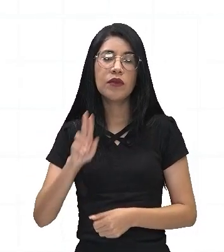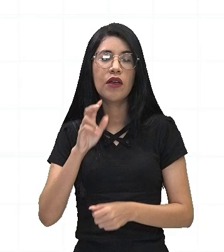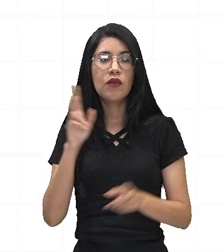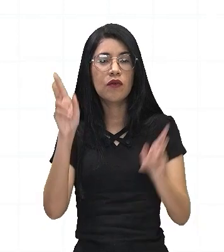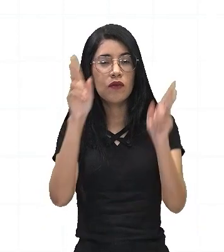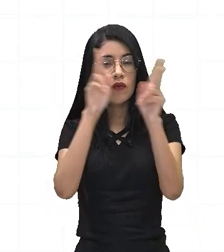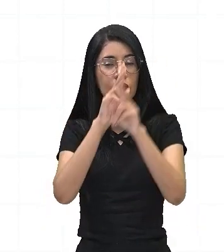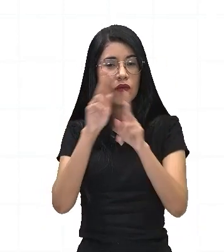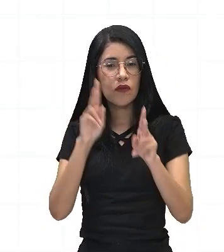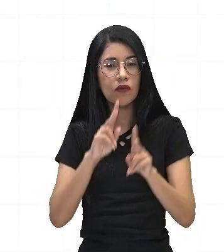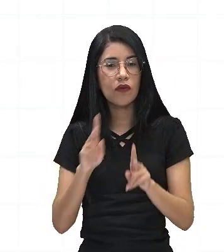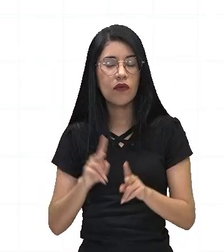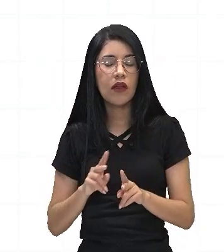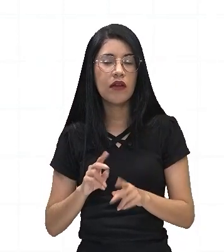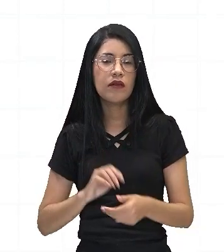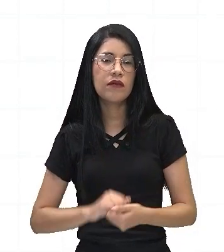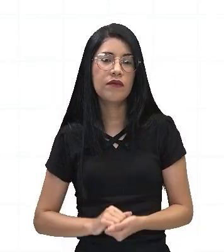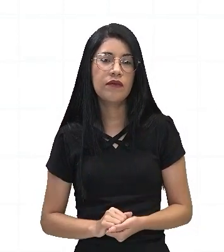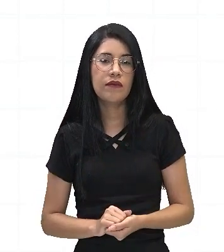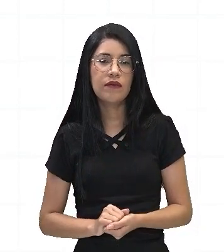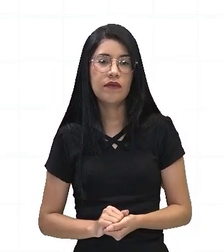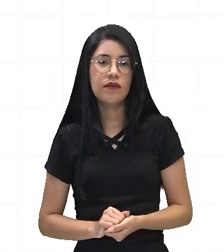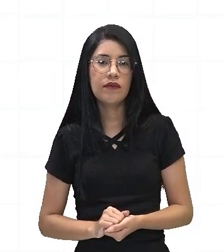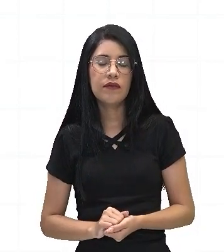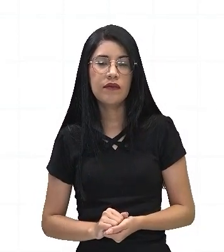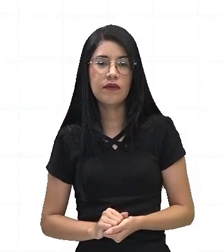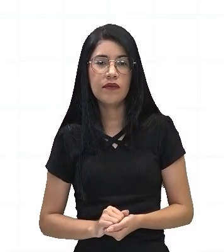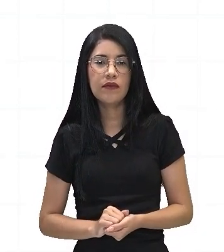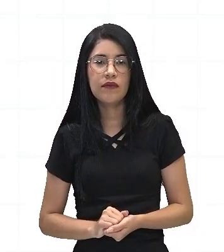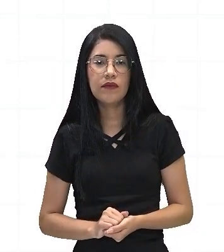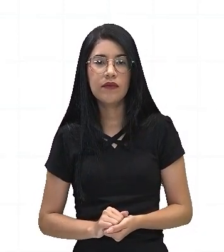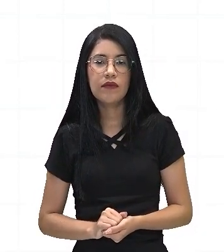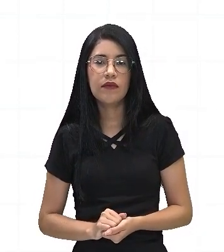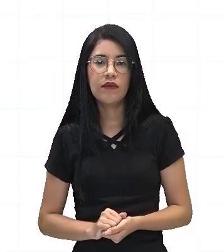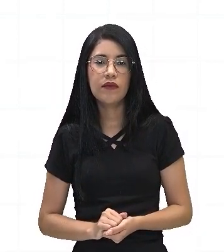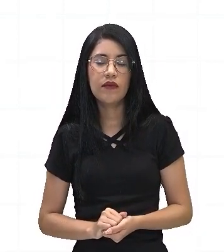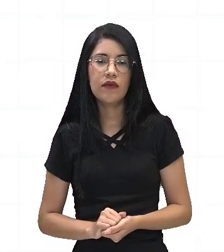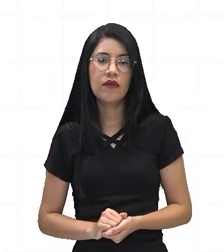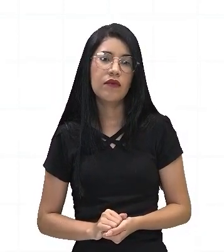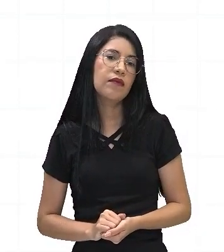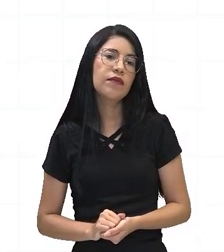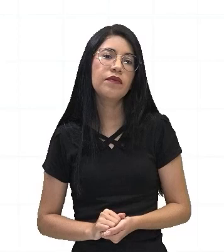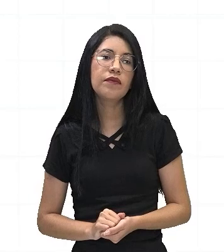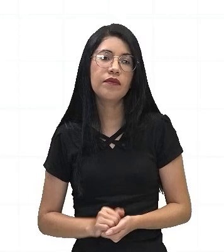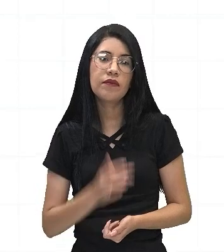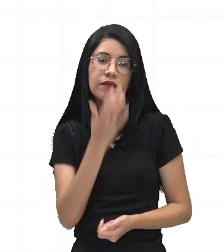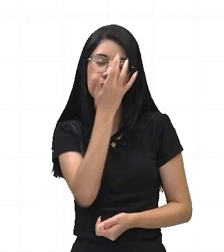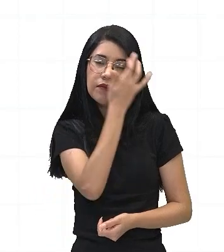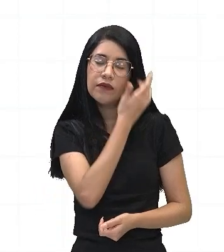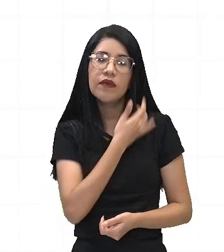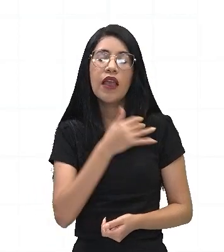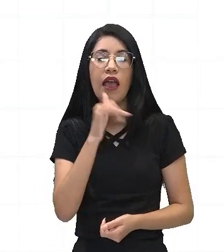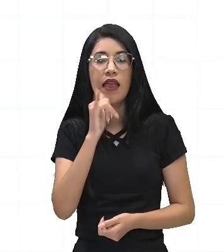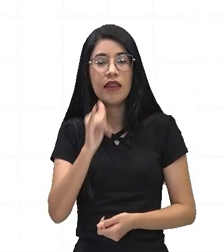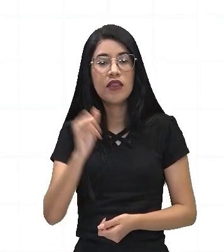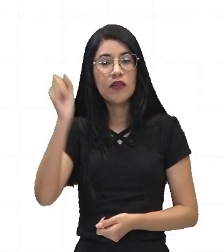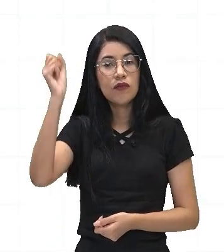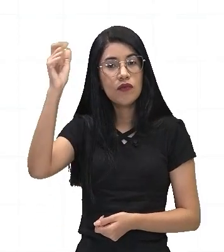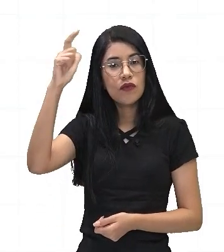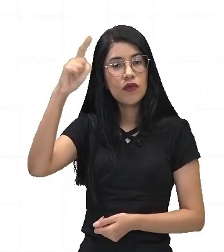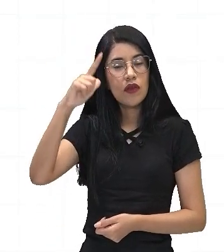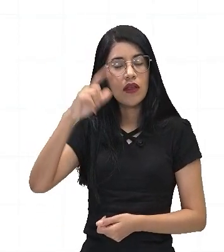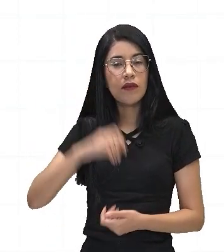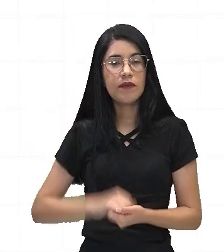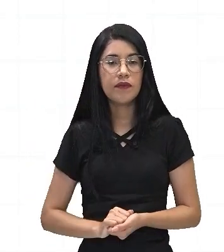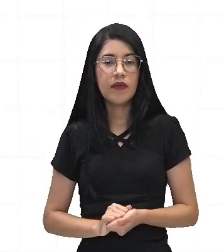e vai converter essa energia cinética, que vem do movimento, em eletricidade. O outro exemplo que nós temos é a energia solar.